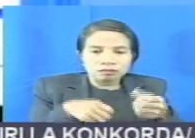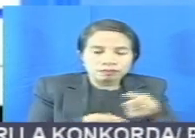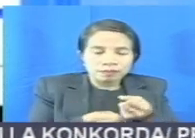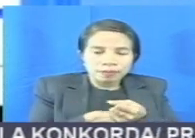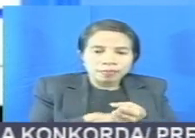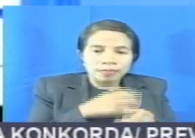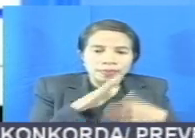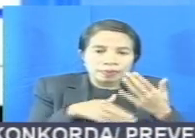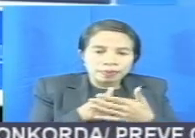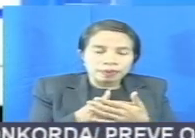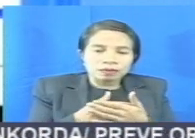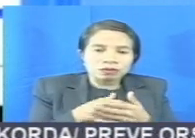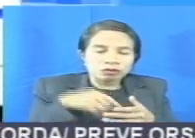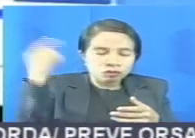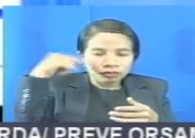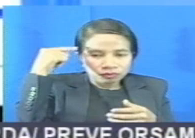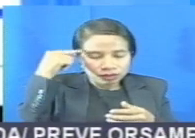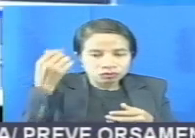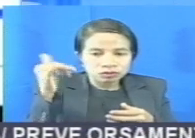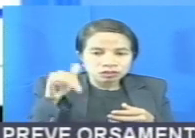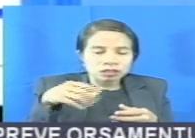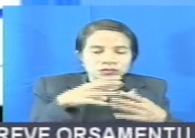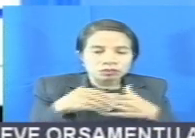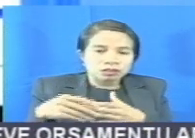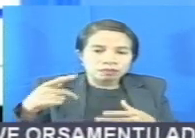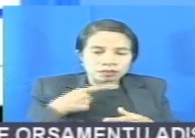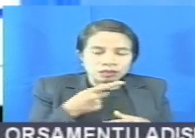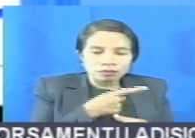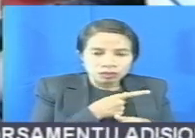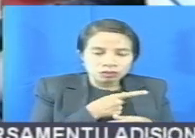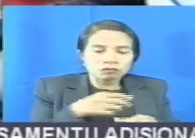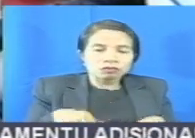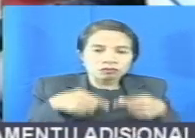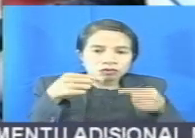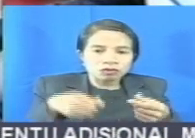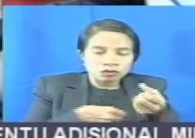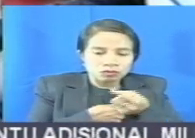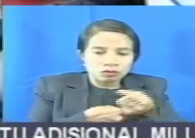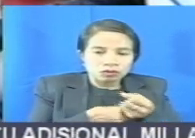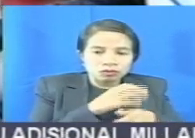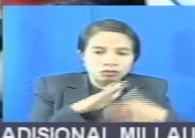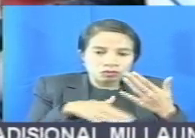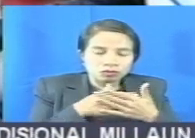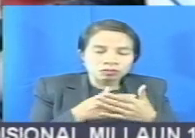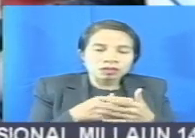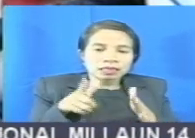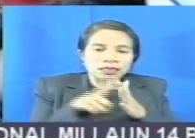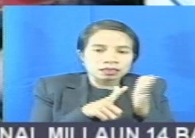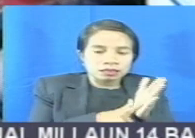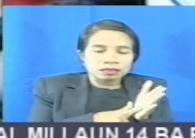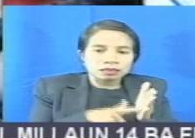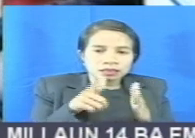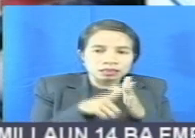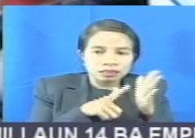órgão soberania ser roto e liliu a parlamento e pô apoio toma que e tem a lei dene. E